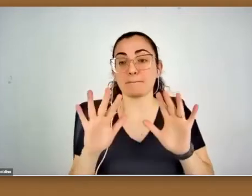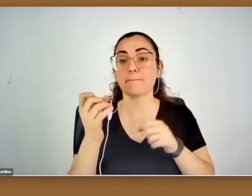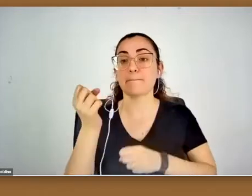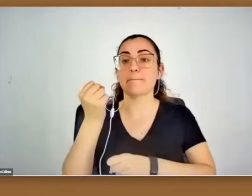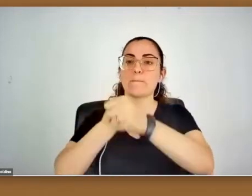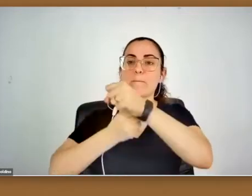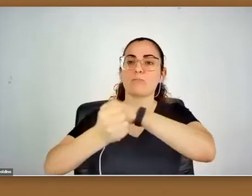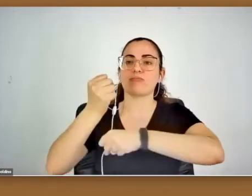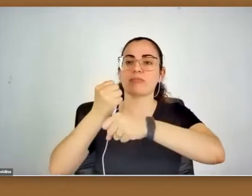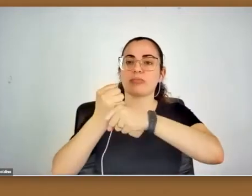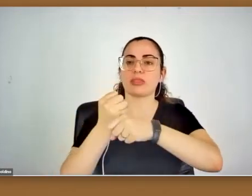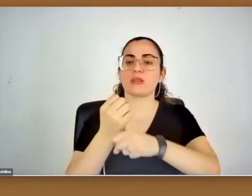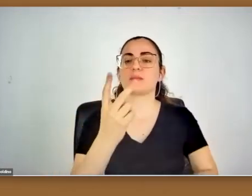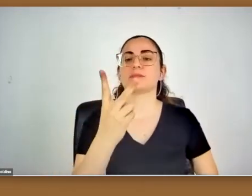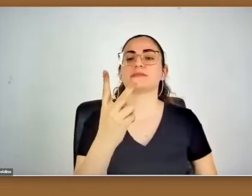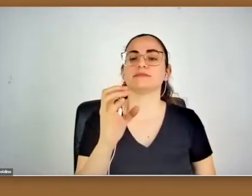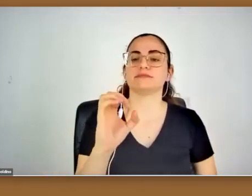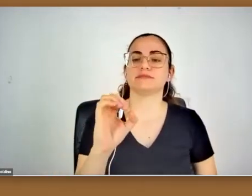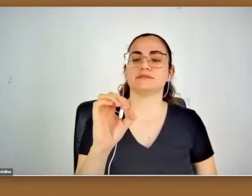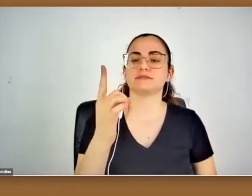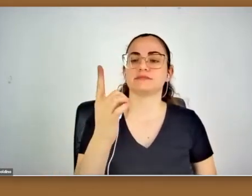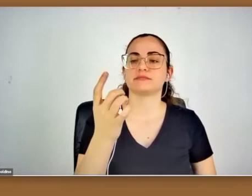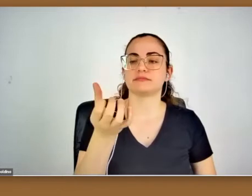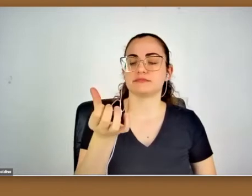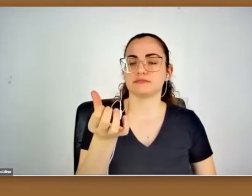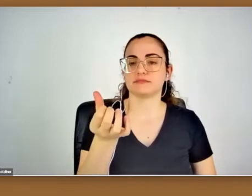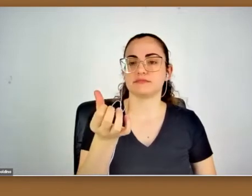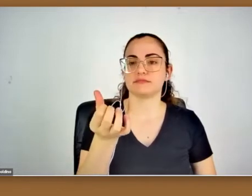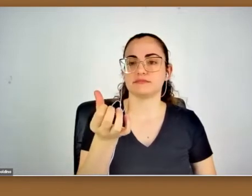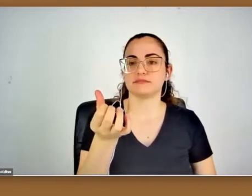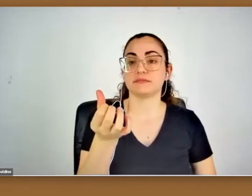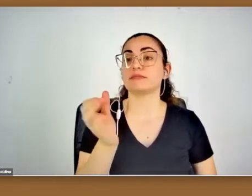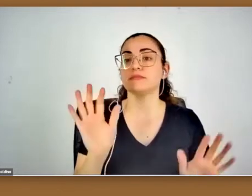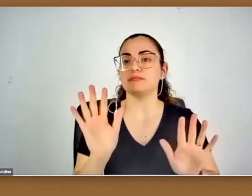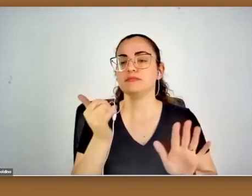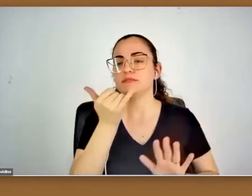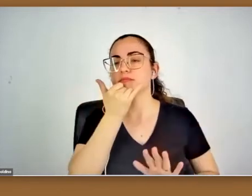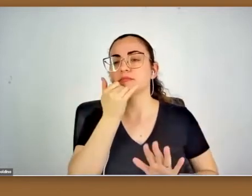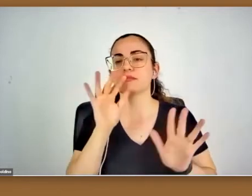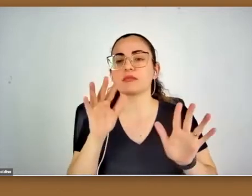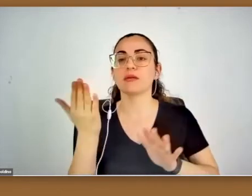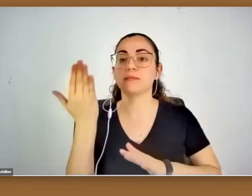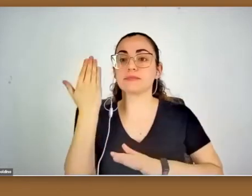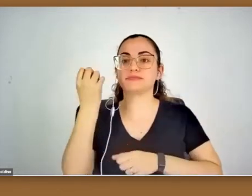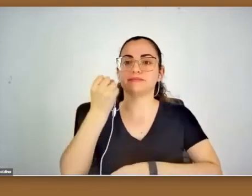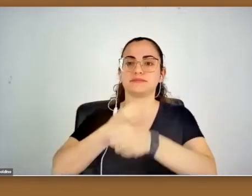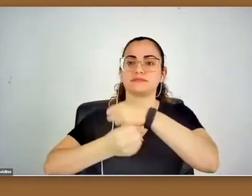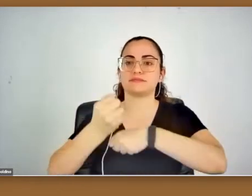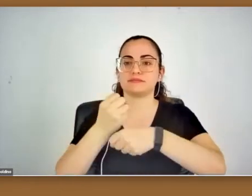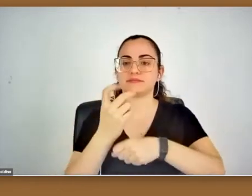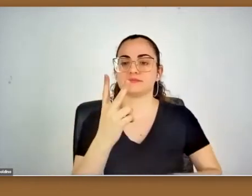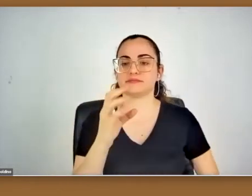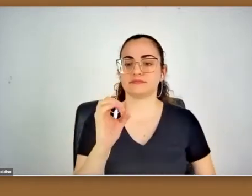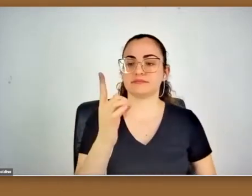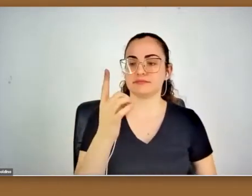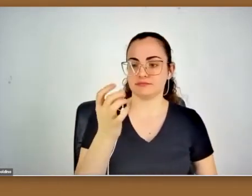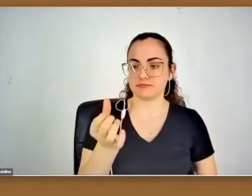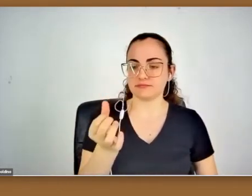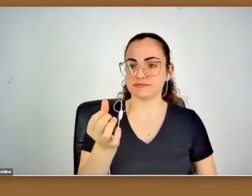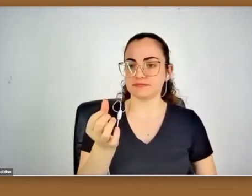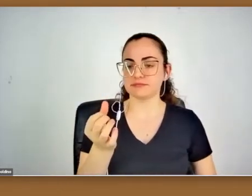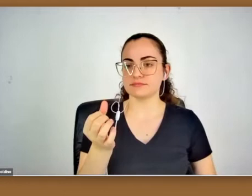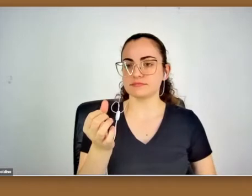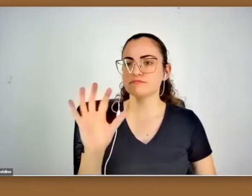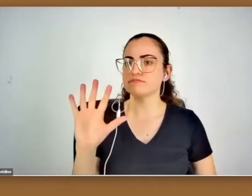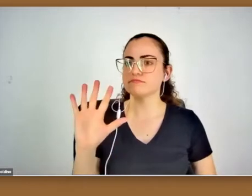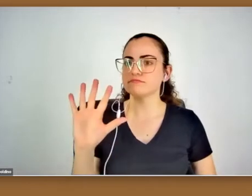2016, a gente começou a ter casos, de macaquinhos que apareciam mortos. E nessas regiões